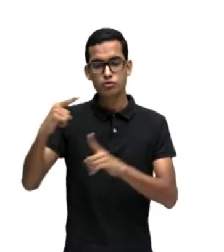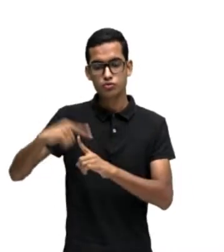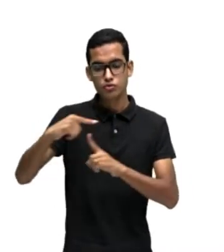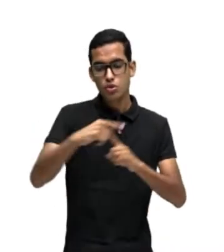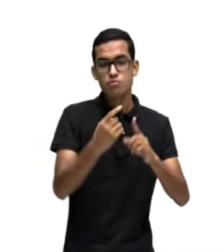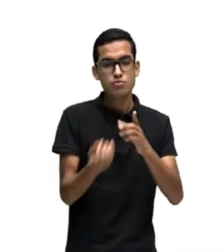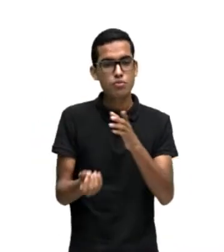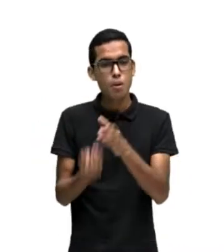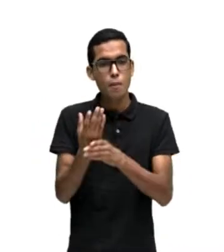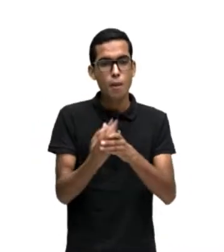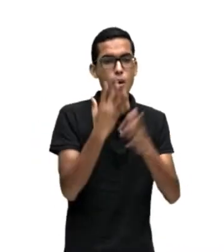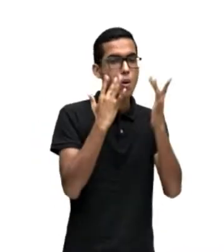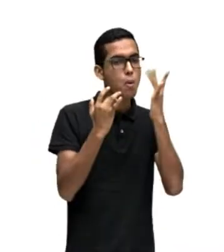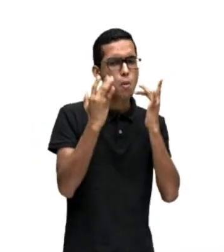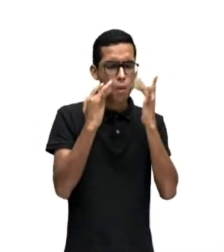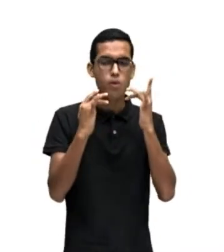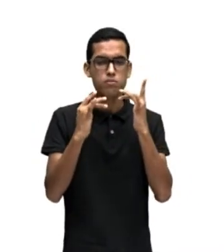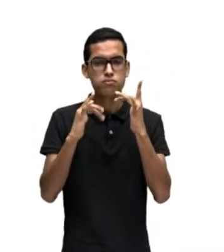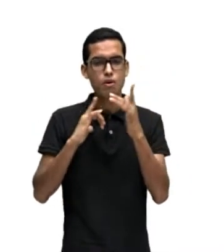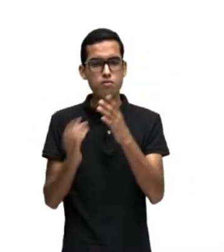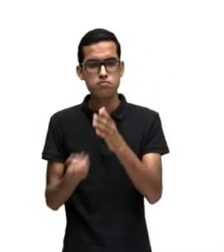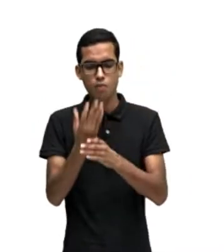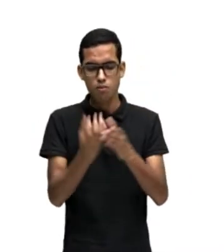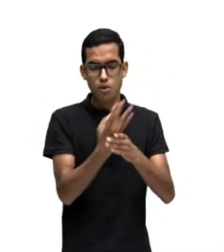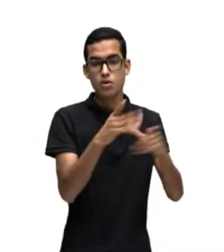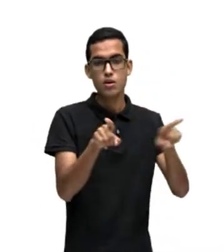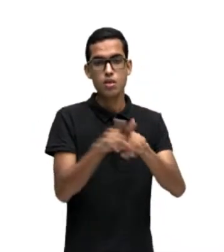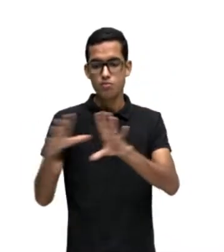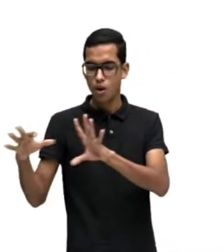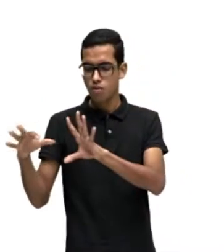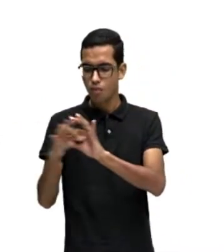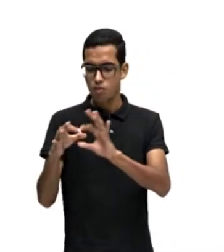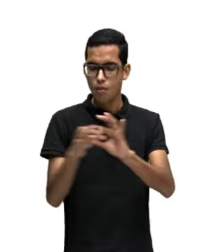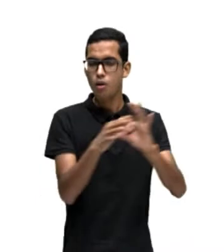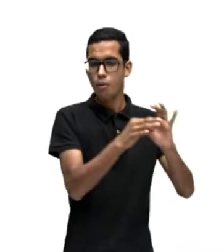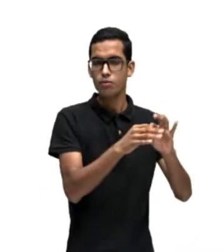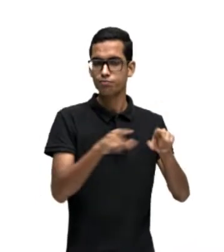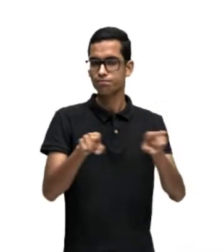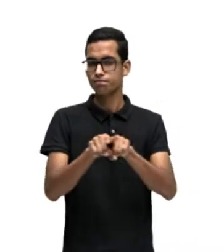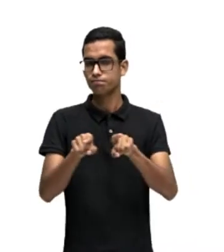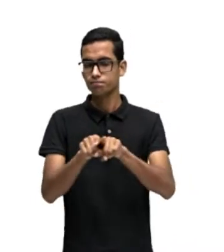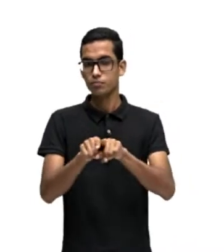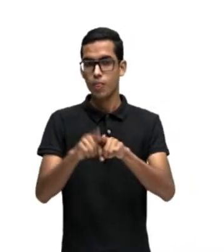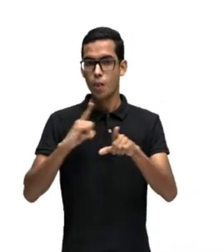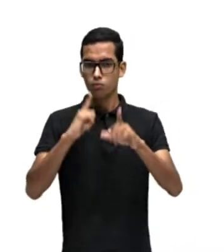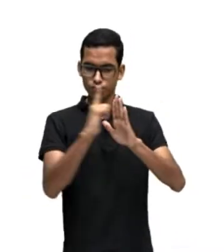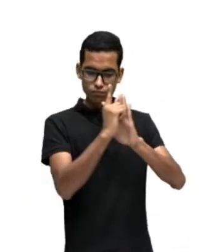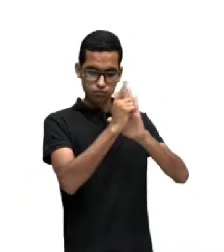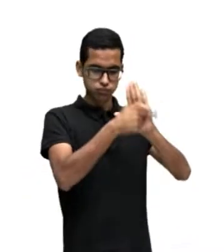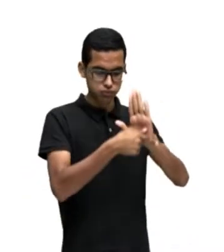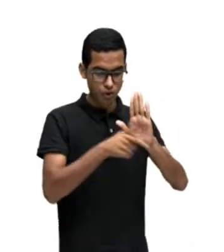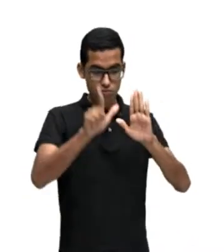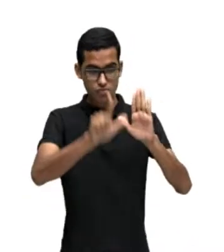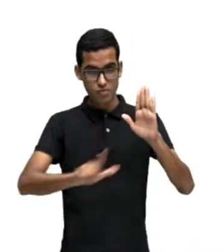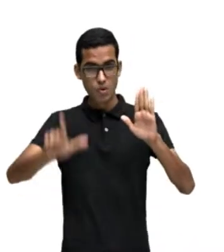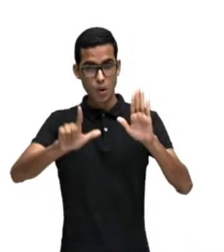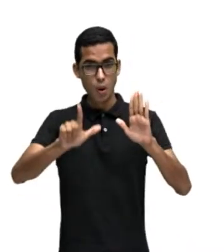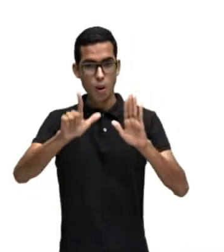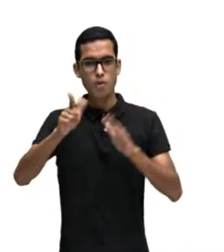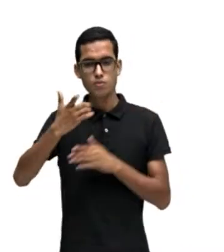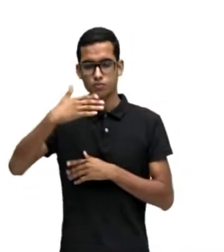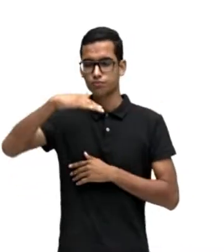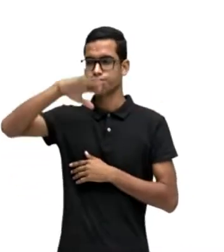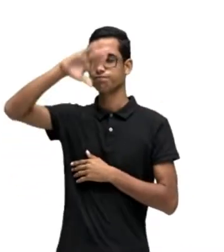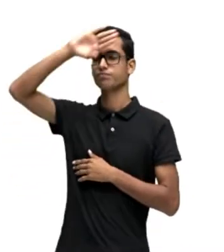e fundindo-se umas nas outras. Então, o gênero literário dramático, que é o